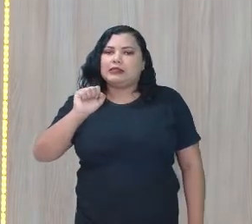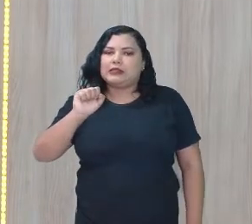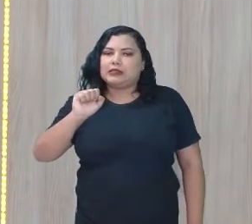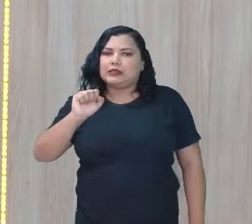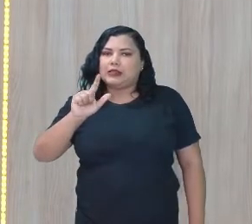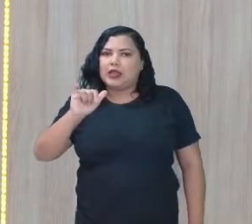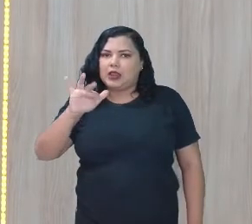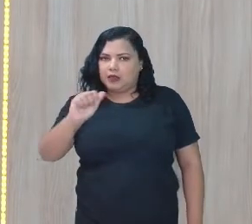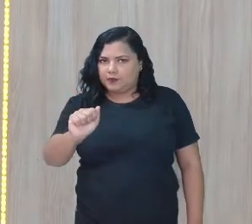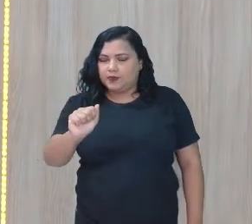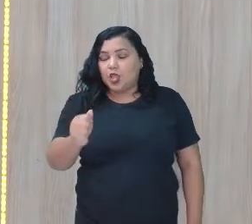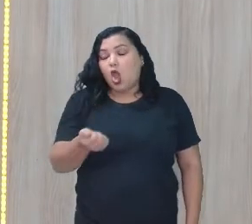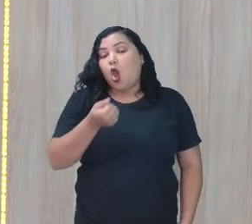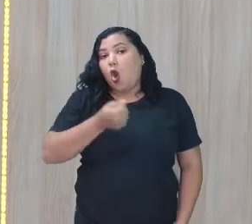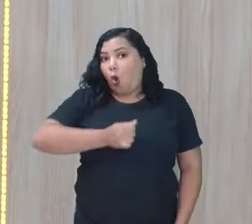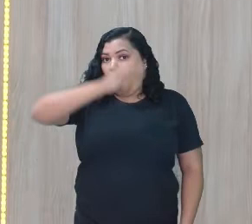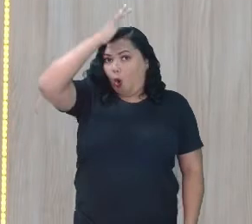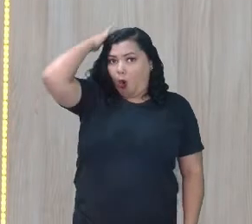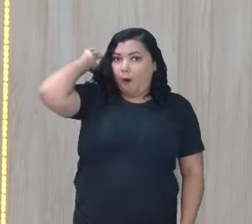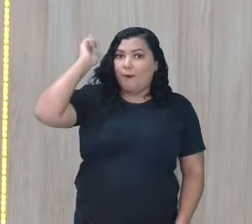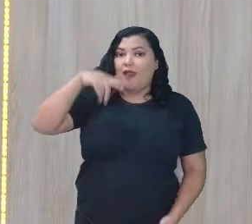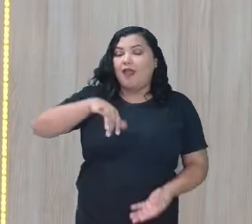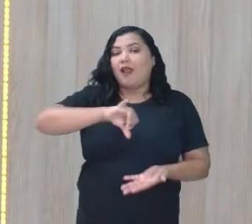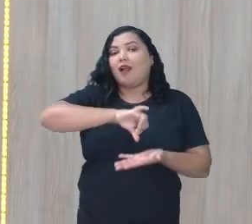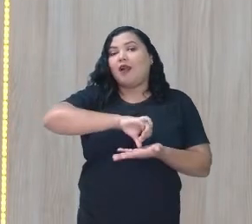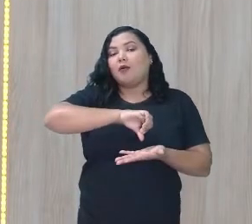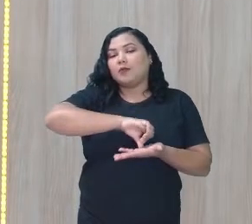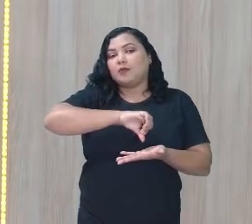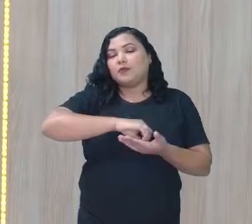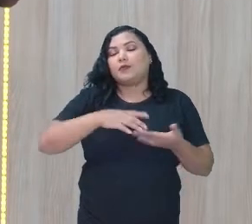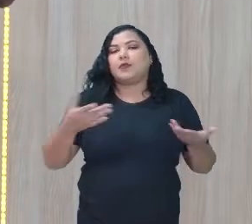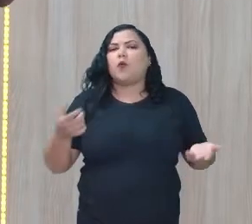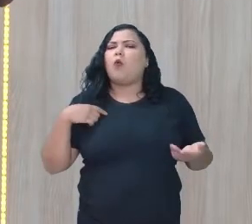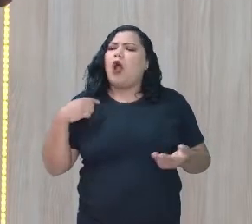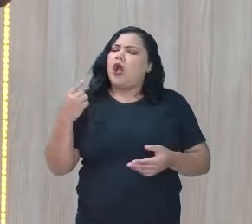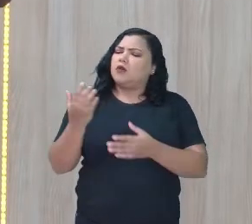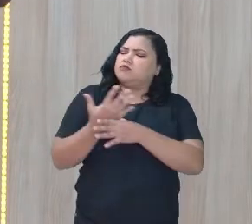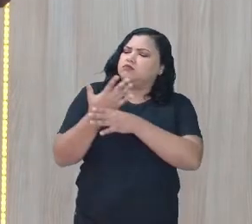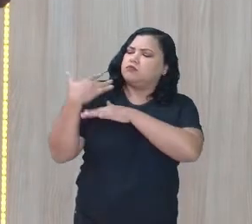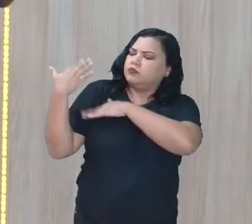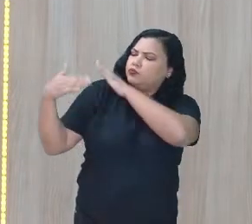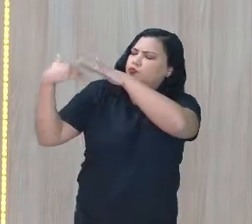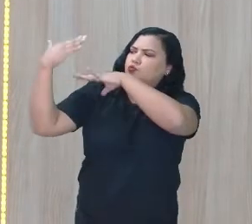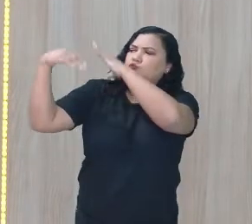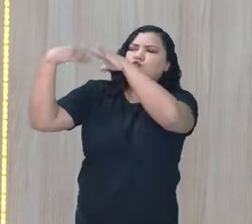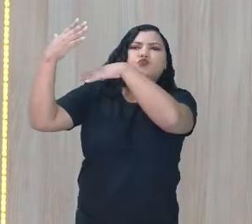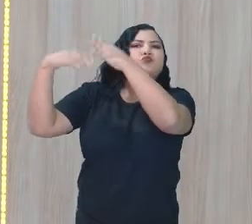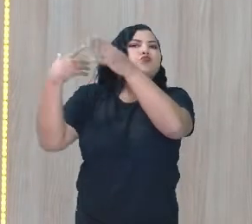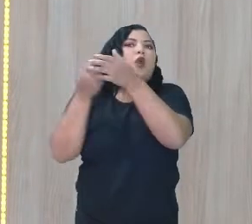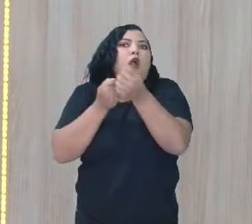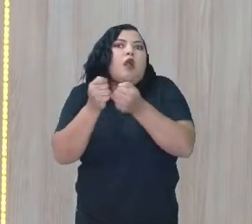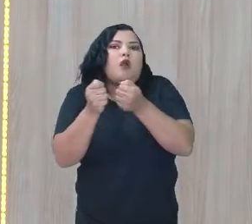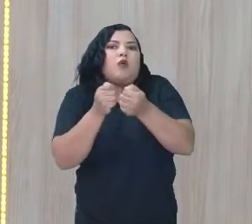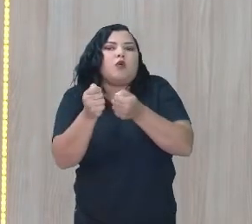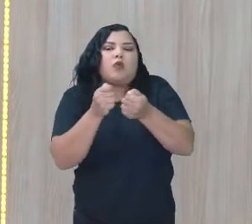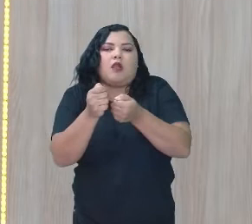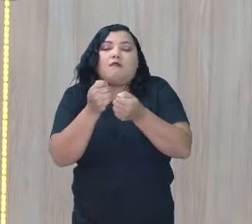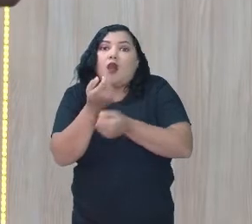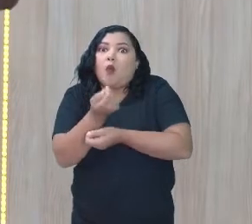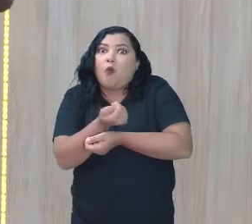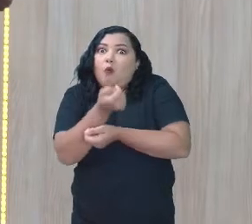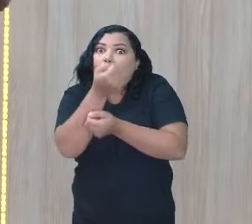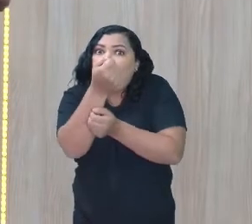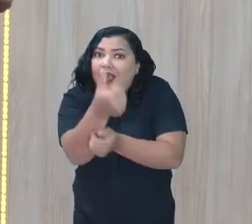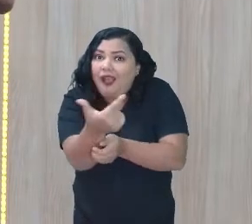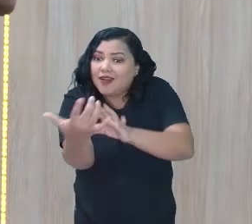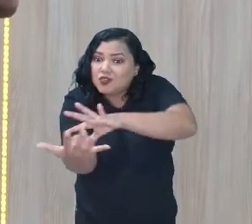aquela cidadezinha ela foi se expandindo, né? Conquistando territórios e chegou a dominar quase todo o mundo